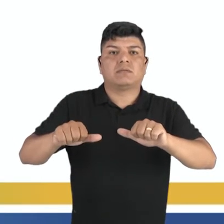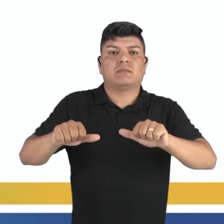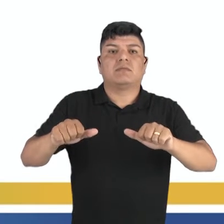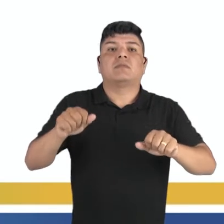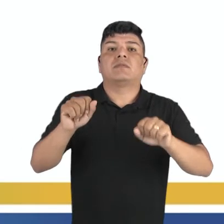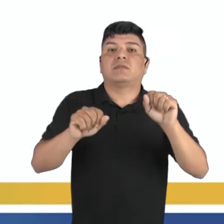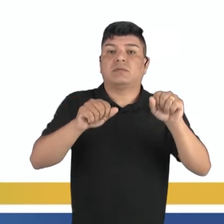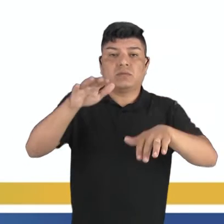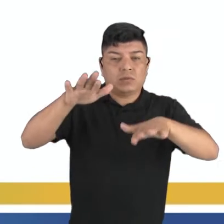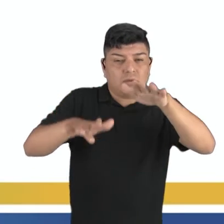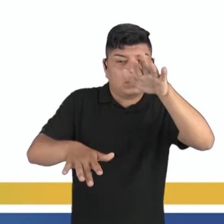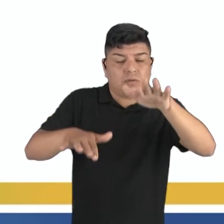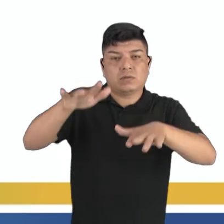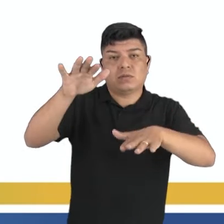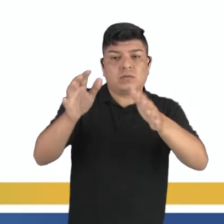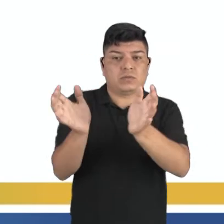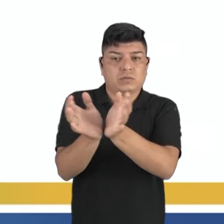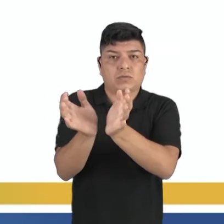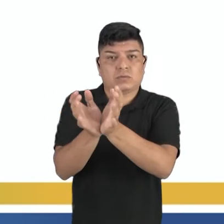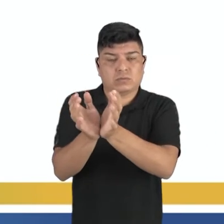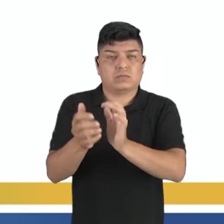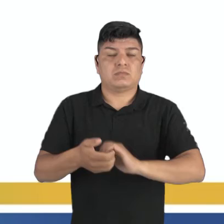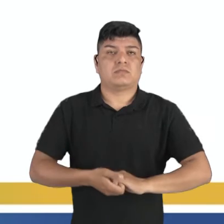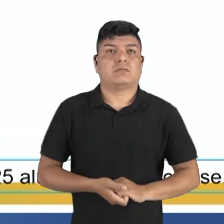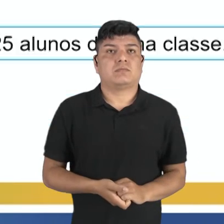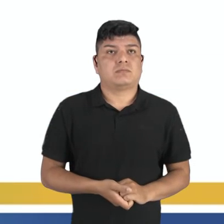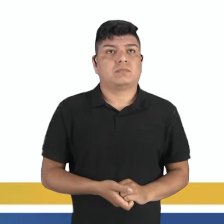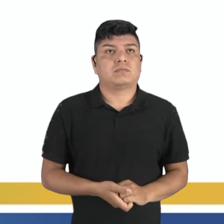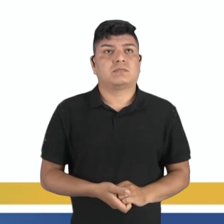média aritmética de um conjunto de dados.